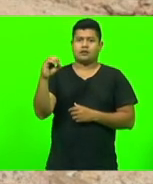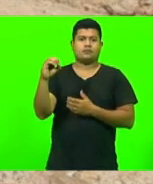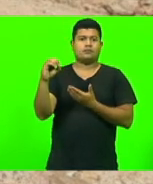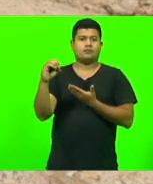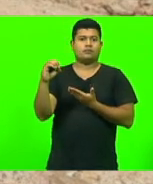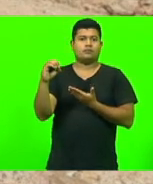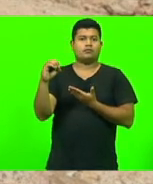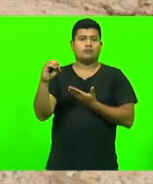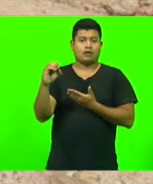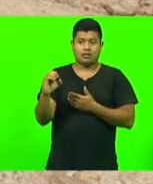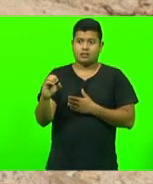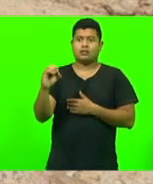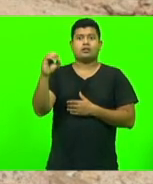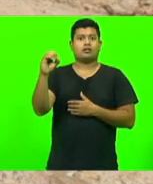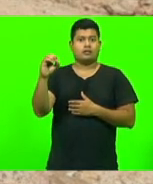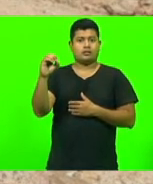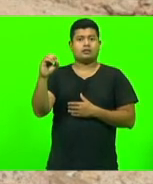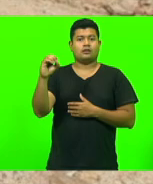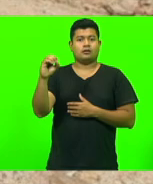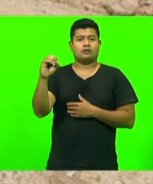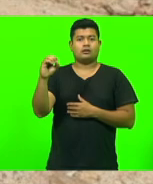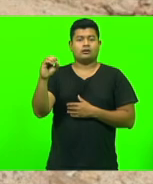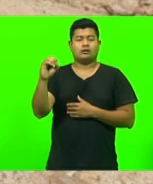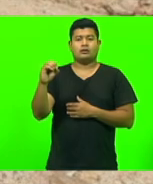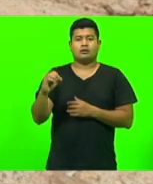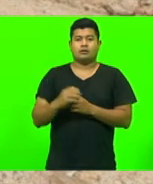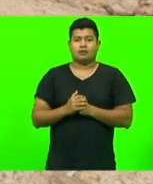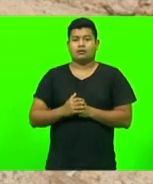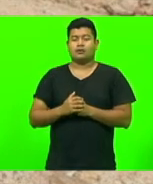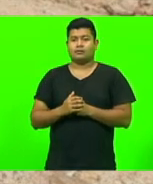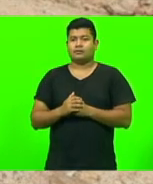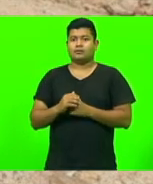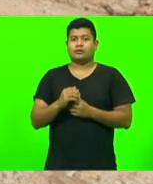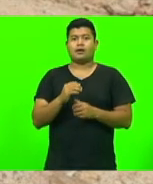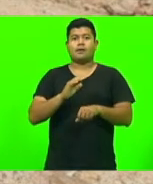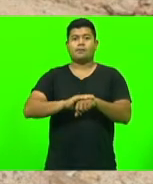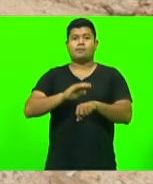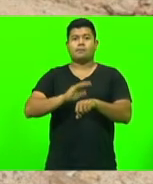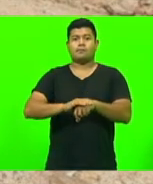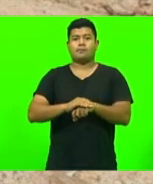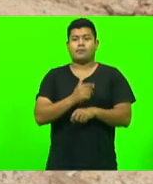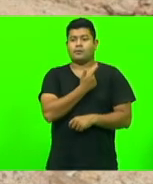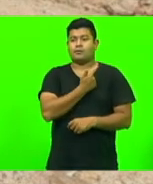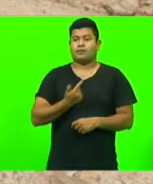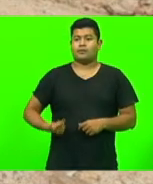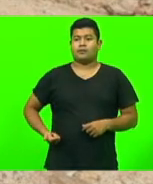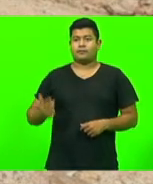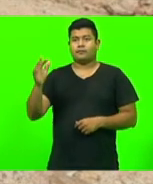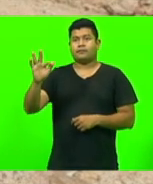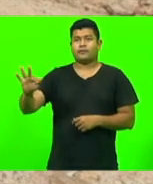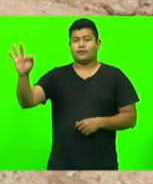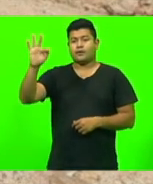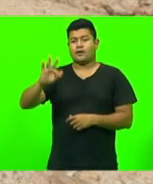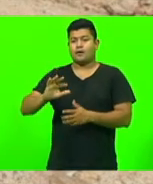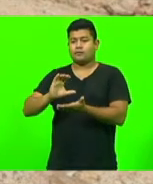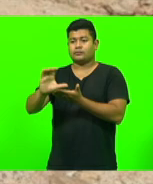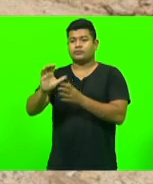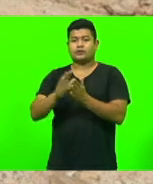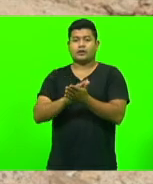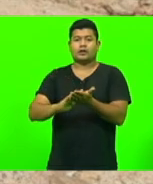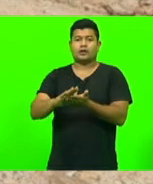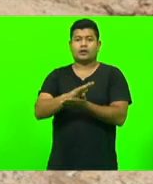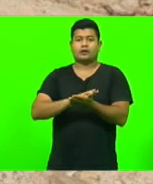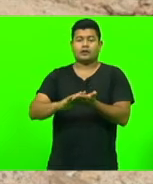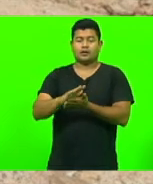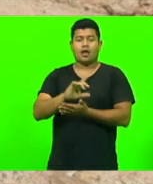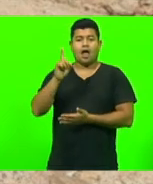zero, absolutamente zero, por parte do governo federal. Esta é a realidade que